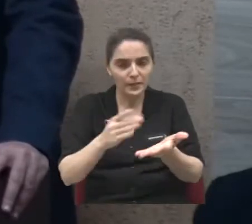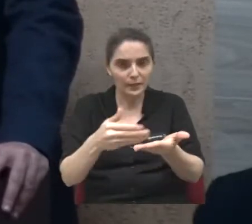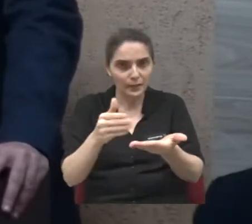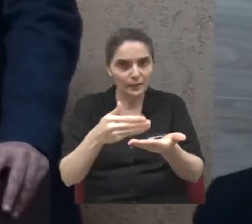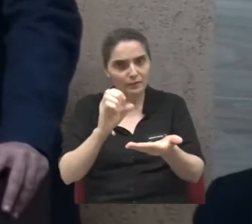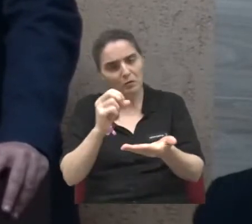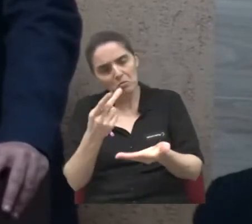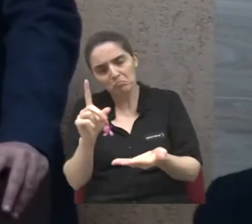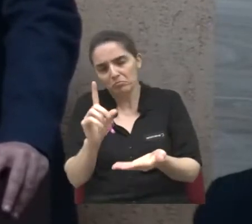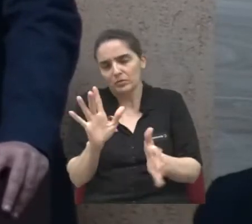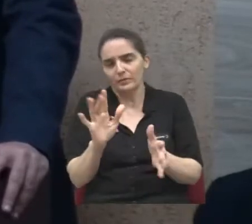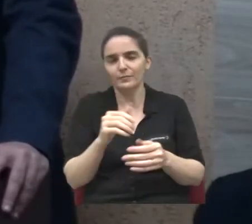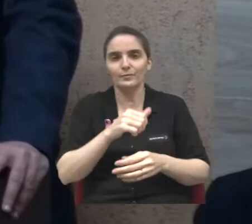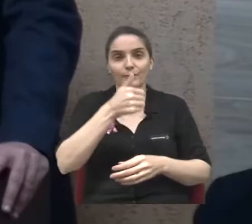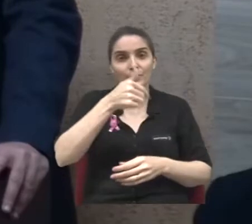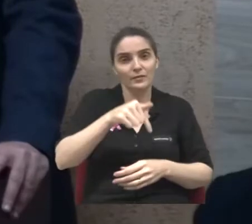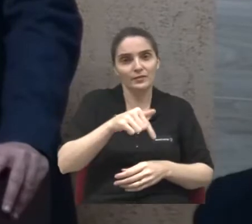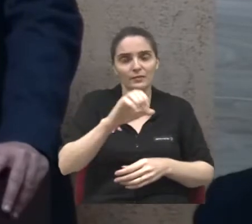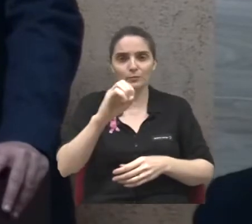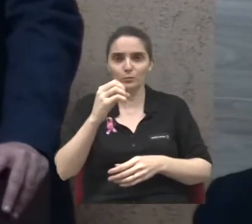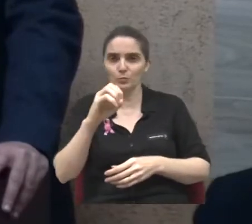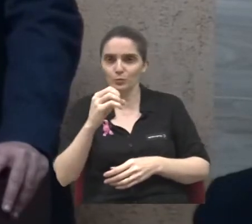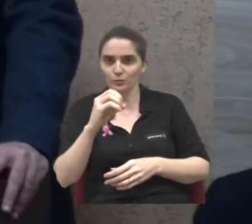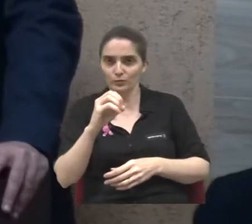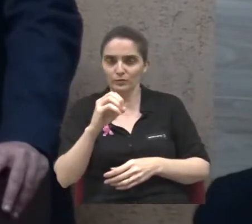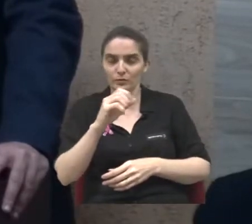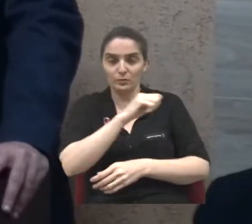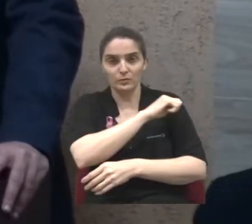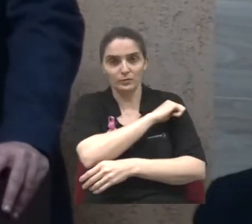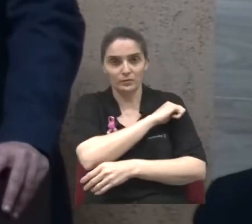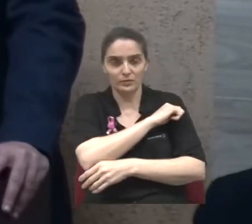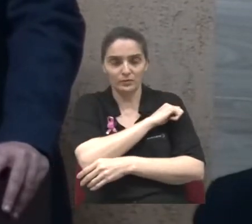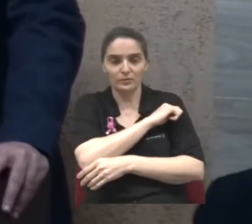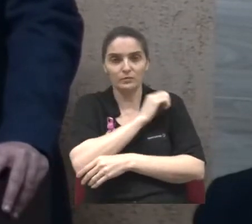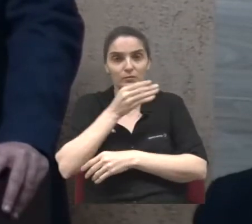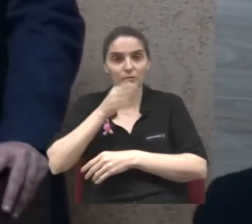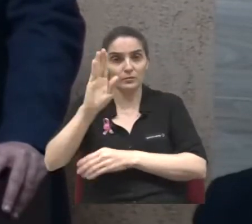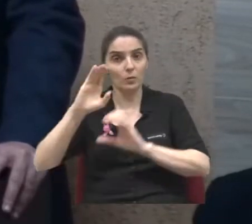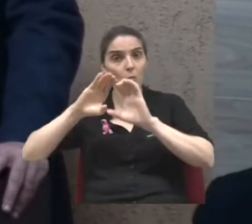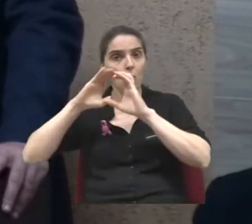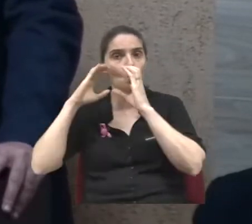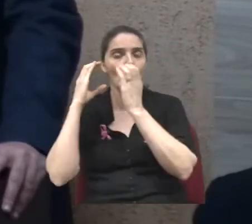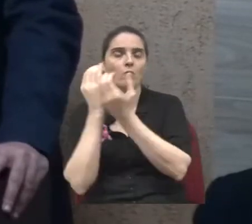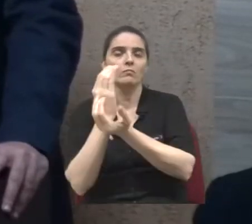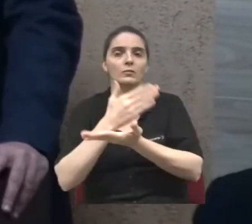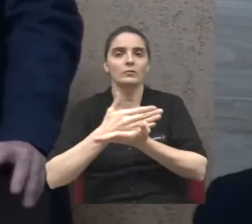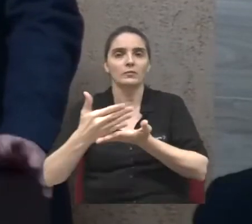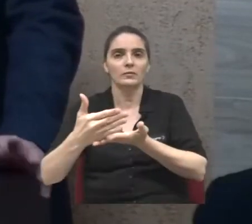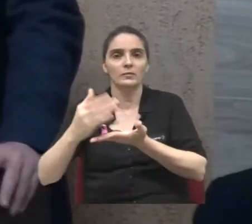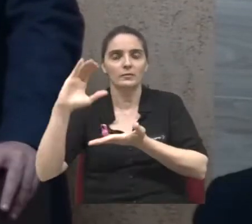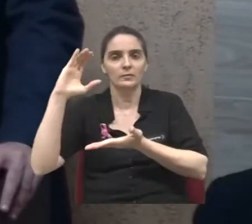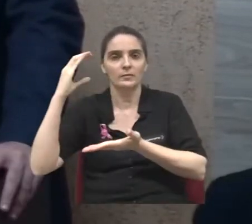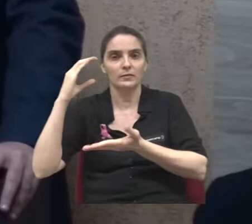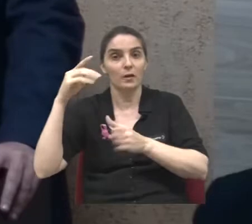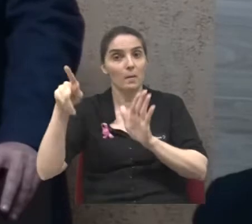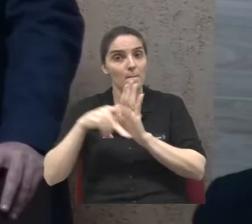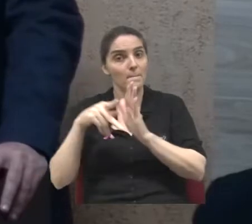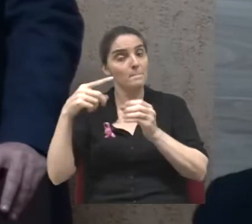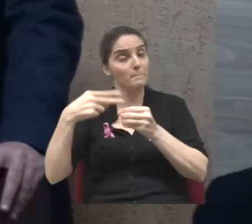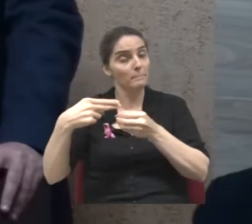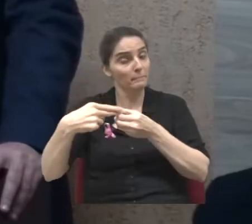17 de outubro os alunos participarão do Congresso de Iniciação Científica da Unicamp. E, por